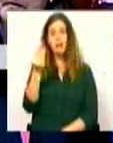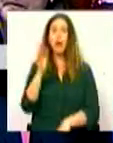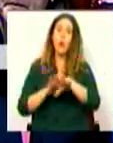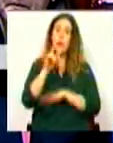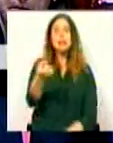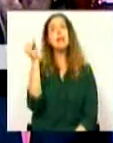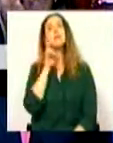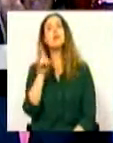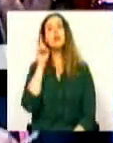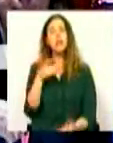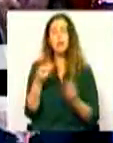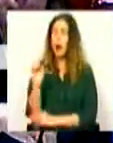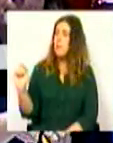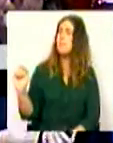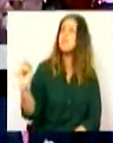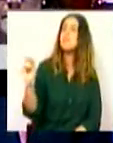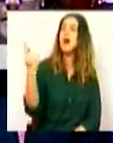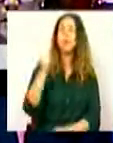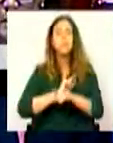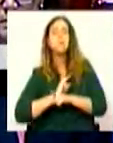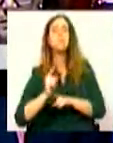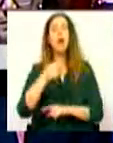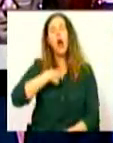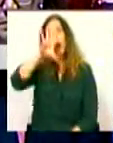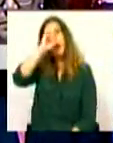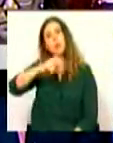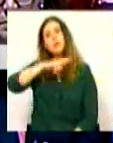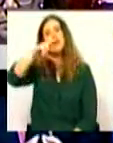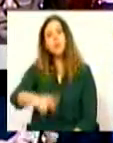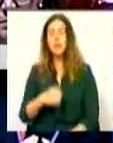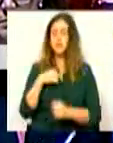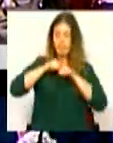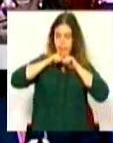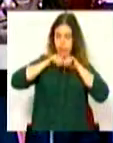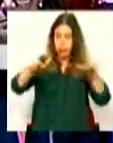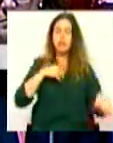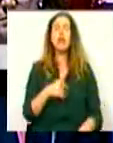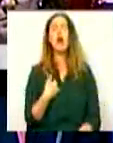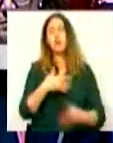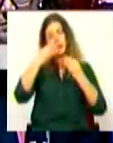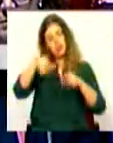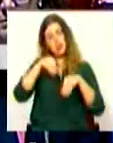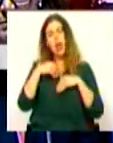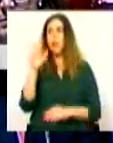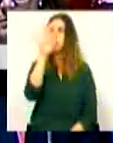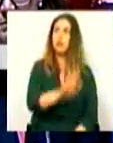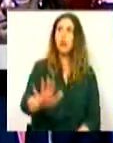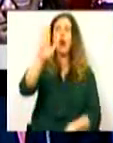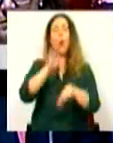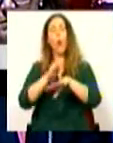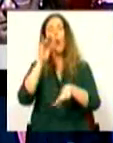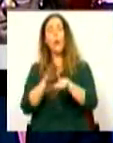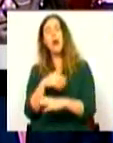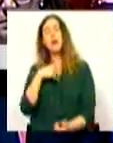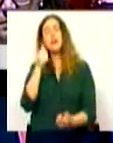é importante esta primeira vez que o Estado português declara luto nacional pelo conjunto